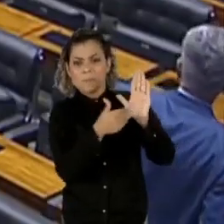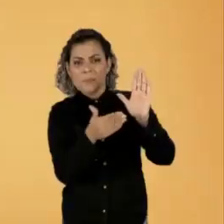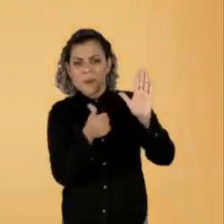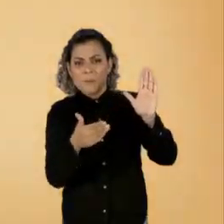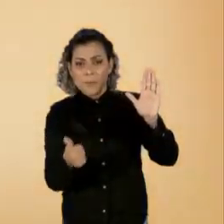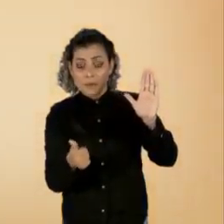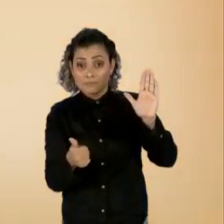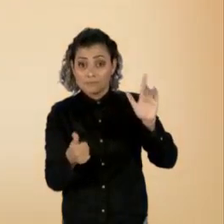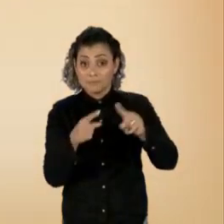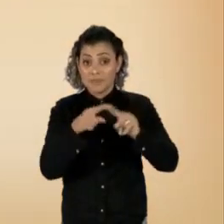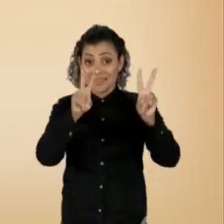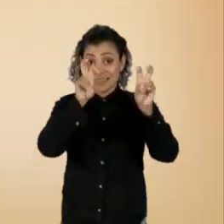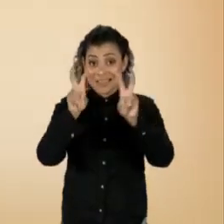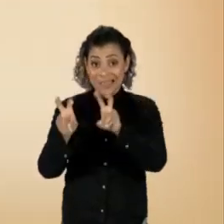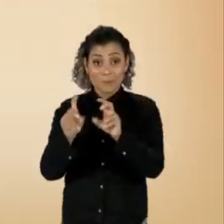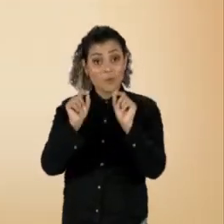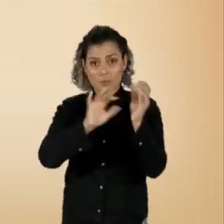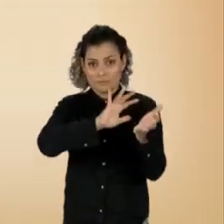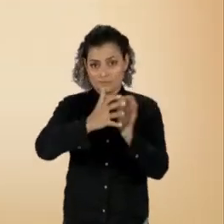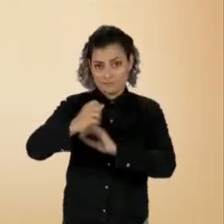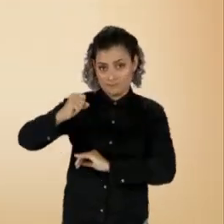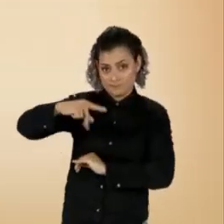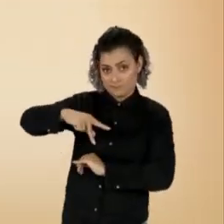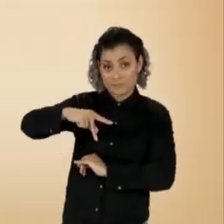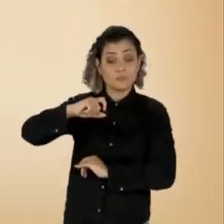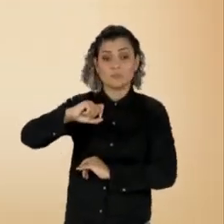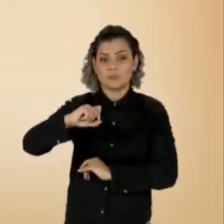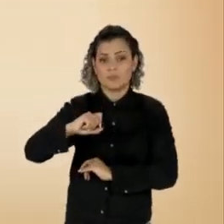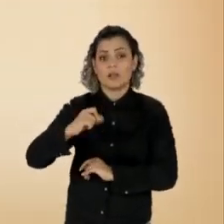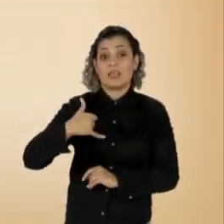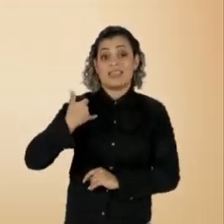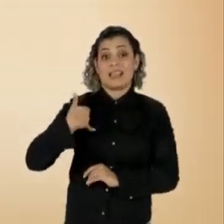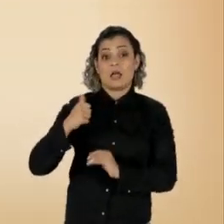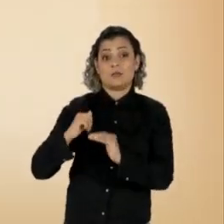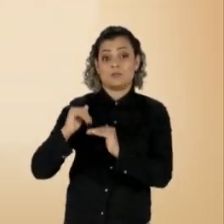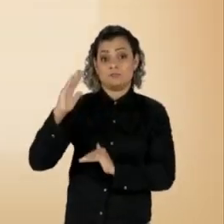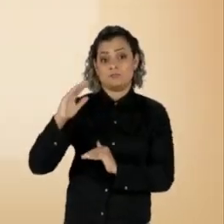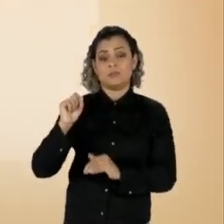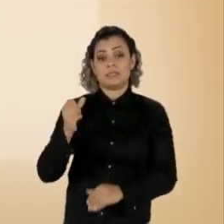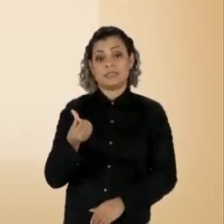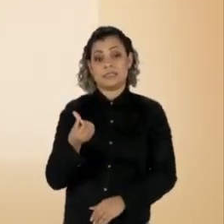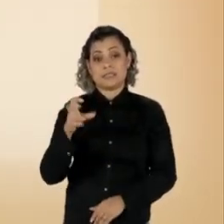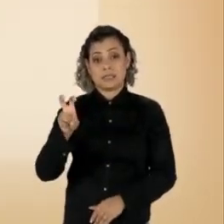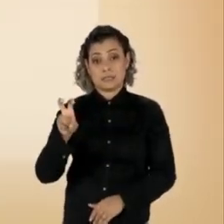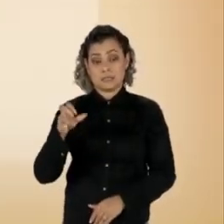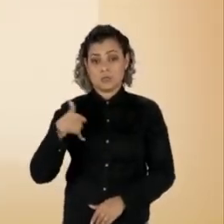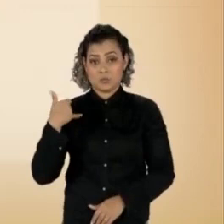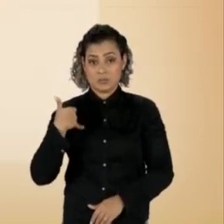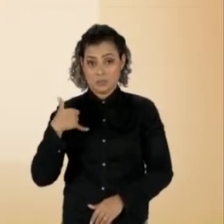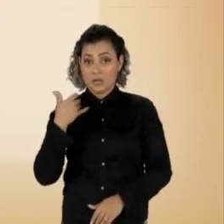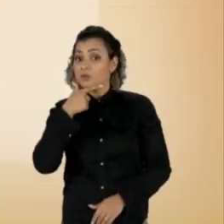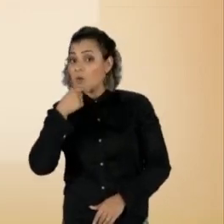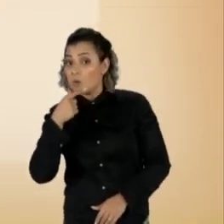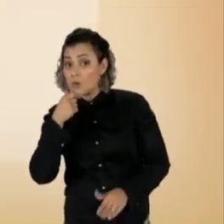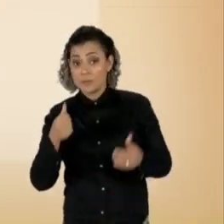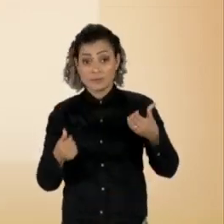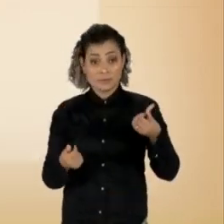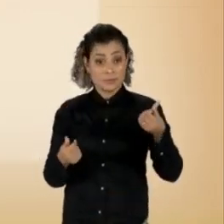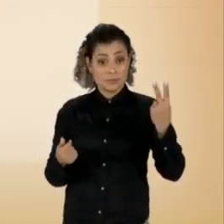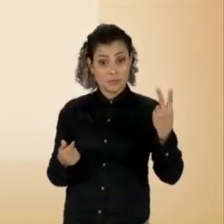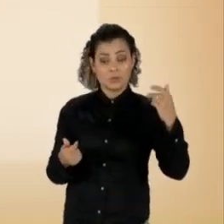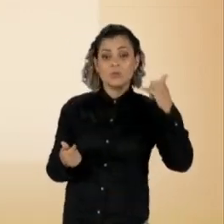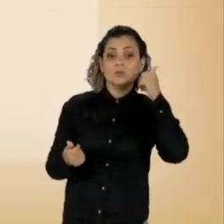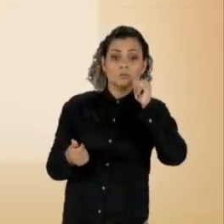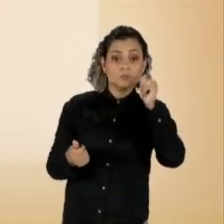entre outros pontos a reforma da previdência estabelece a idade mínima de aposentadoria de 65 anos para homens e 62 para